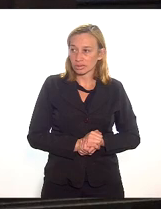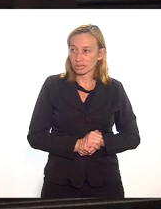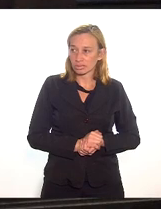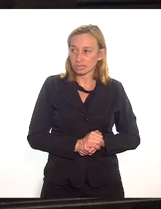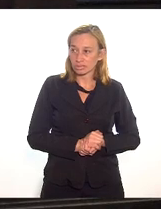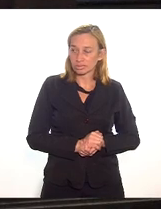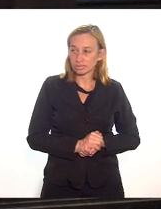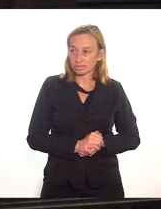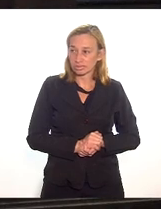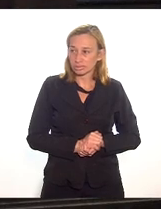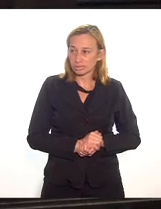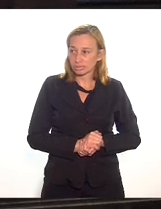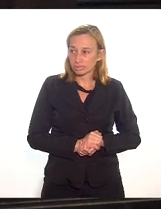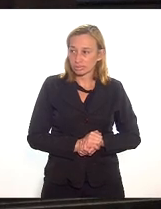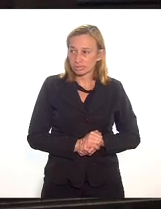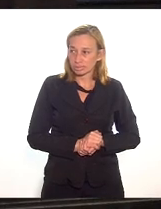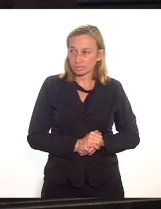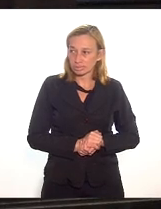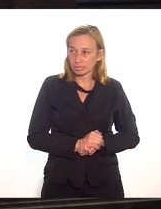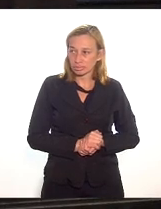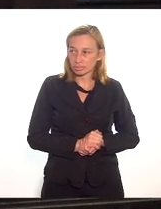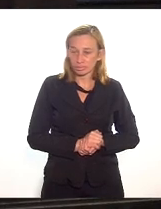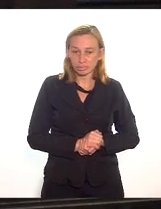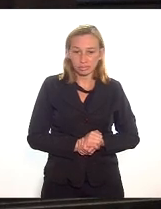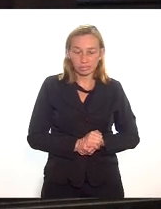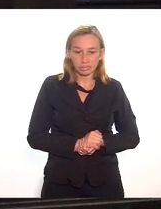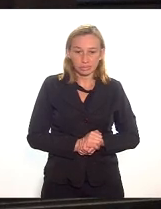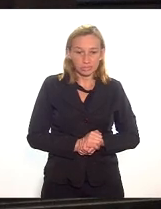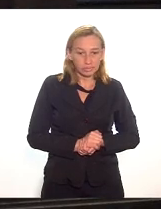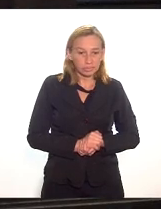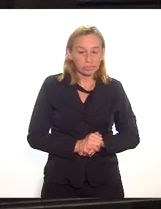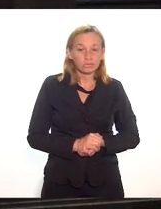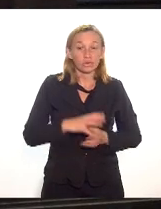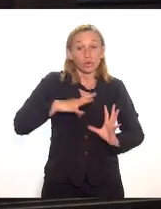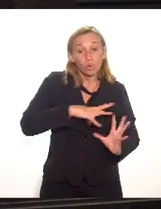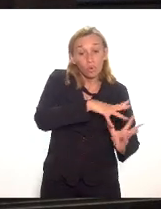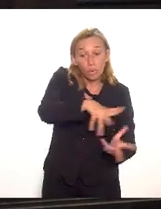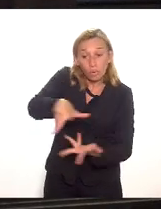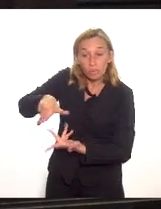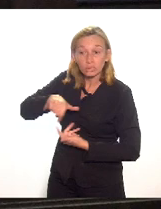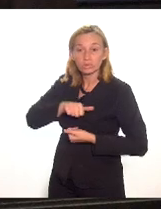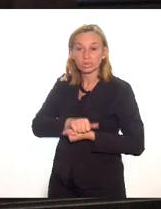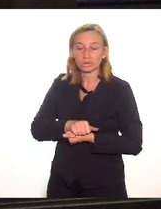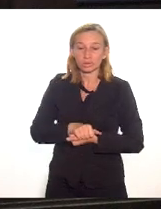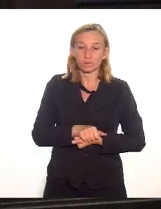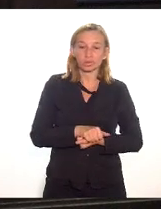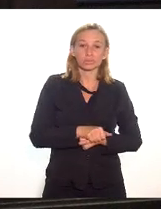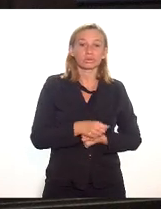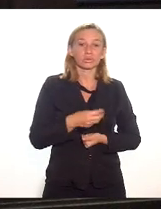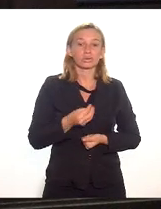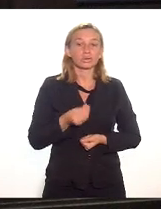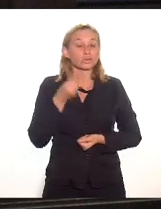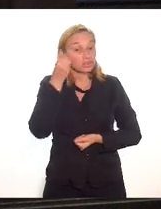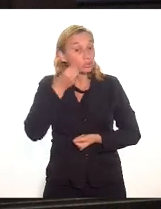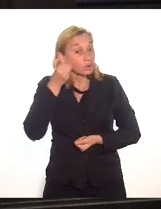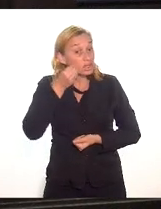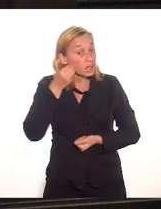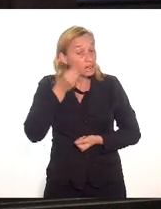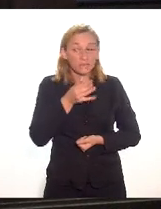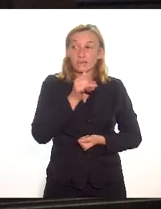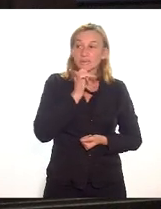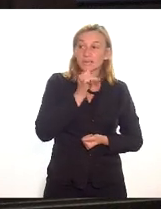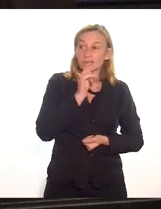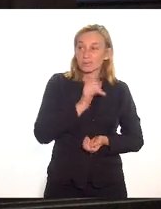Vossa Excelência é uma das grandes conhecedoras do tema, o mundo inteiro tem dado experiências e exemplos de